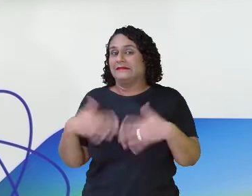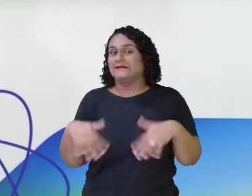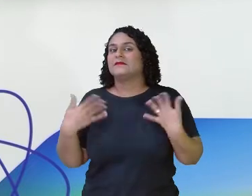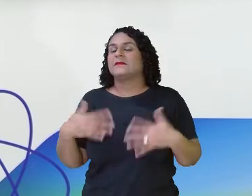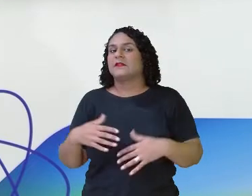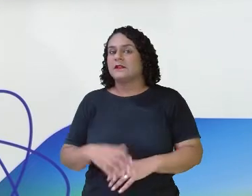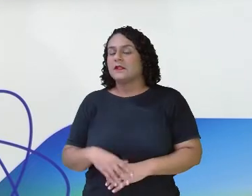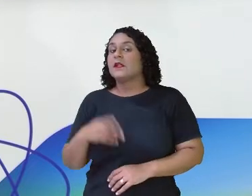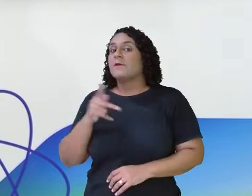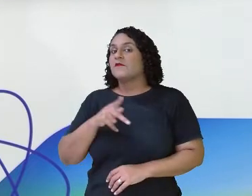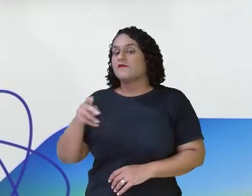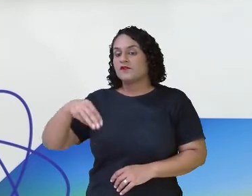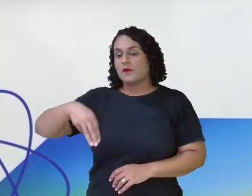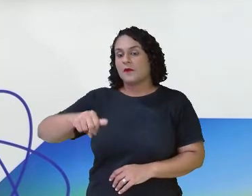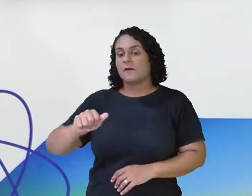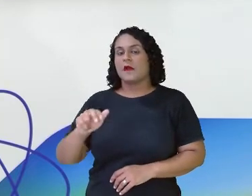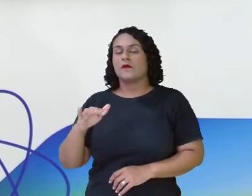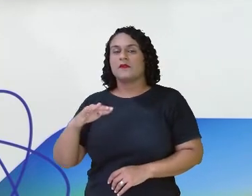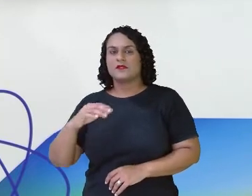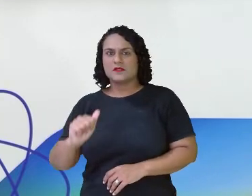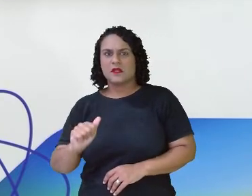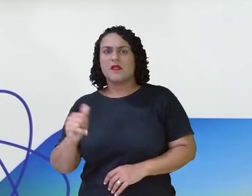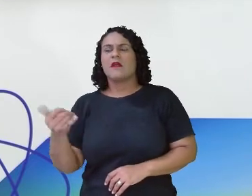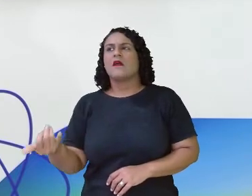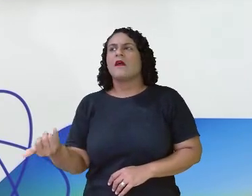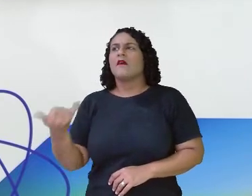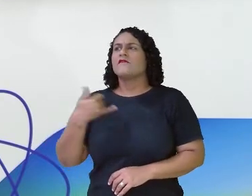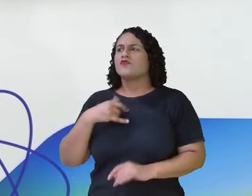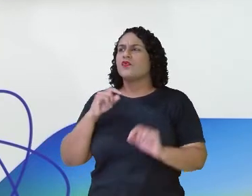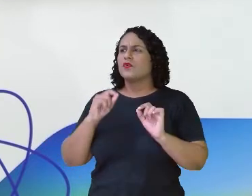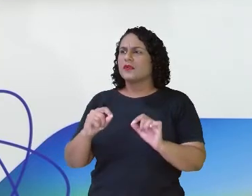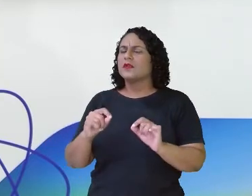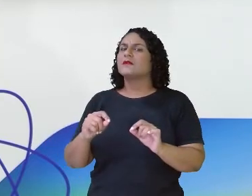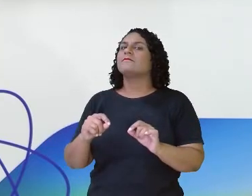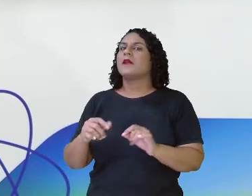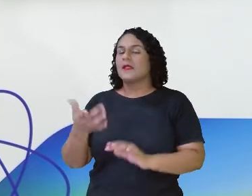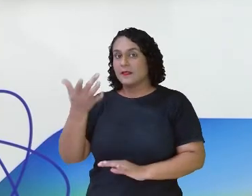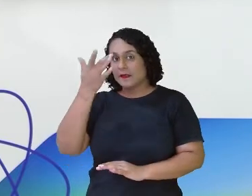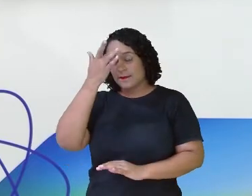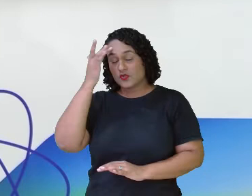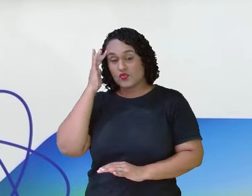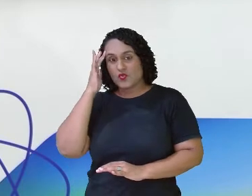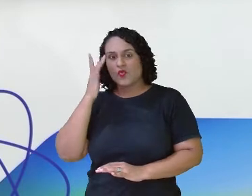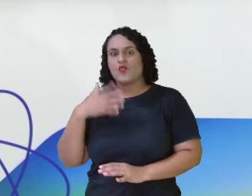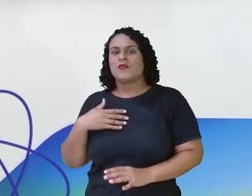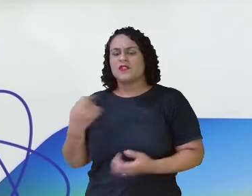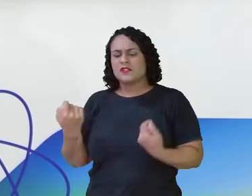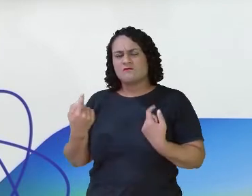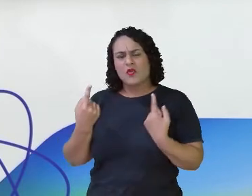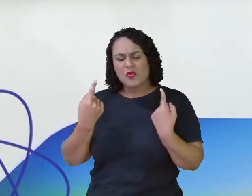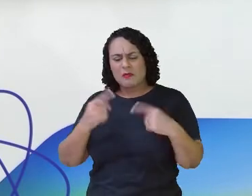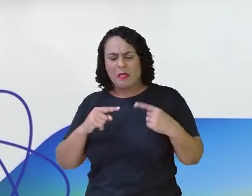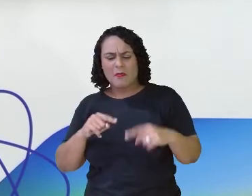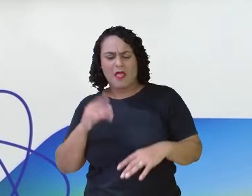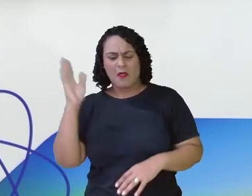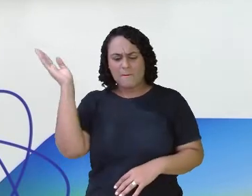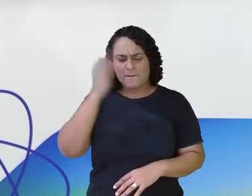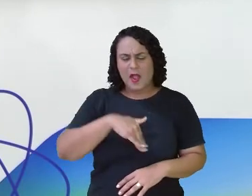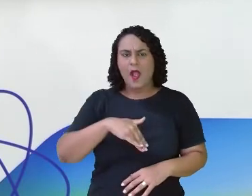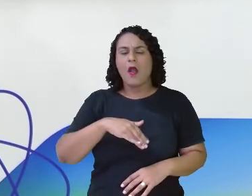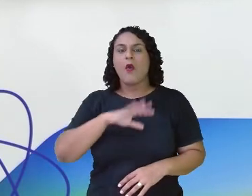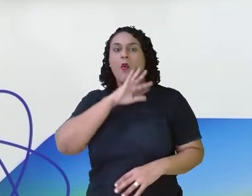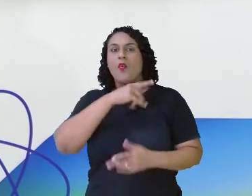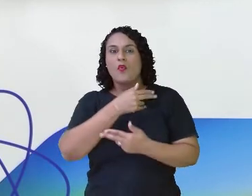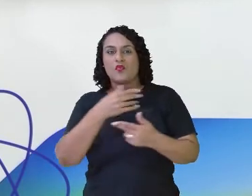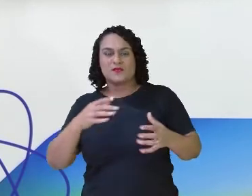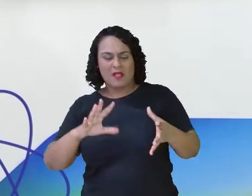uma coisa interessante. Ela disse que tem pessoas que fazem maldade com o sapo, não é? E o sapo, ele tem o seu papel ali no meio